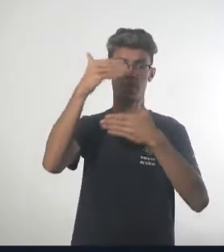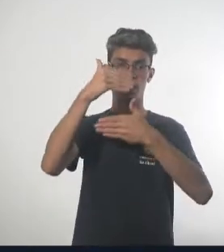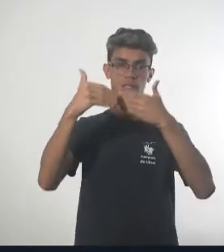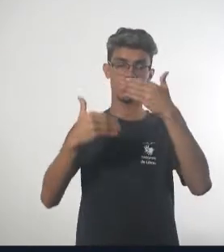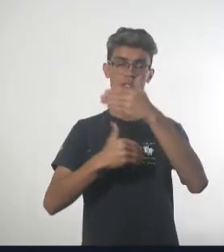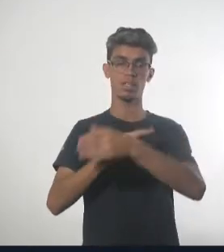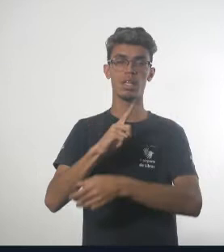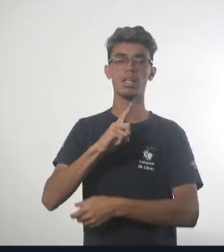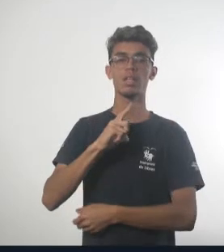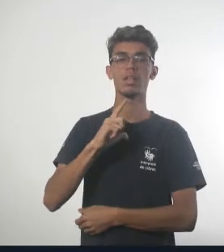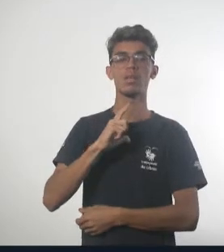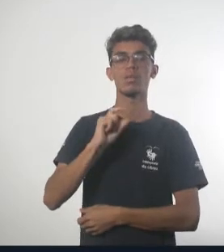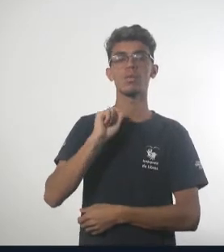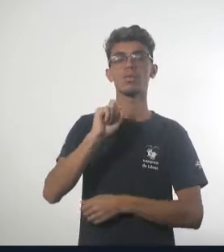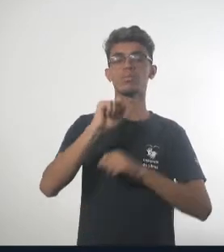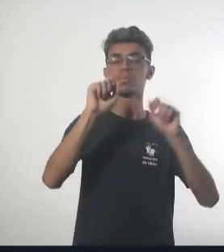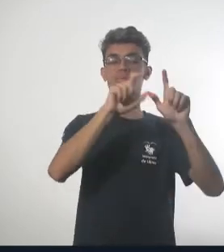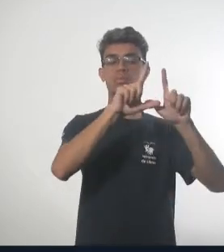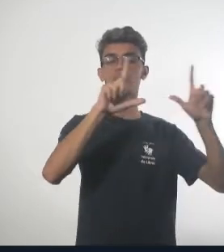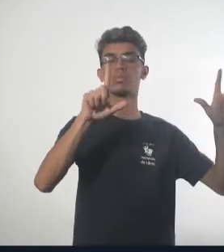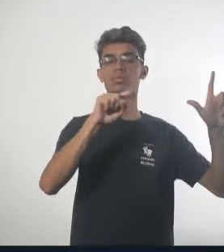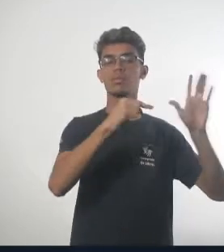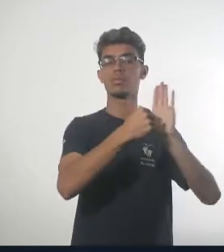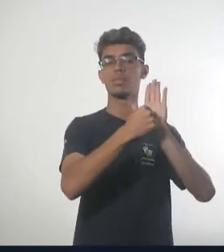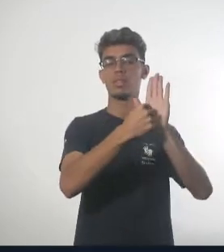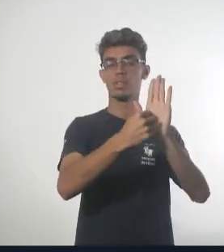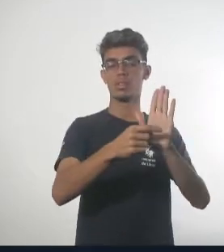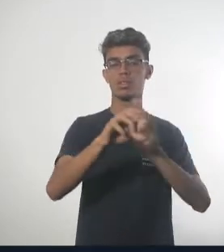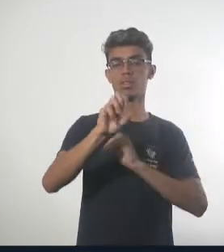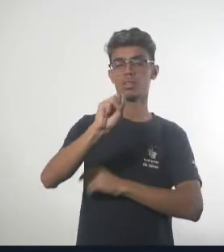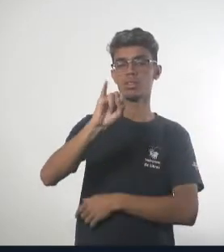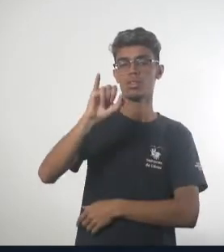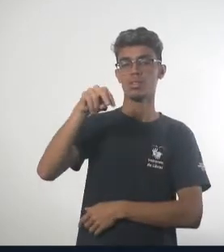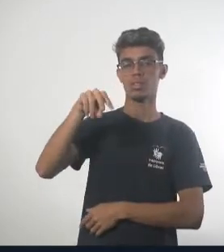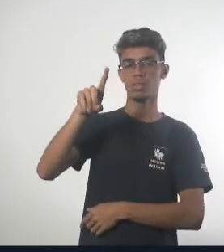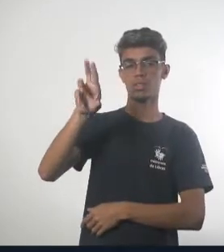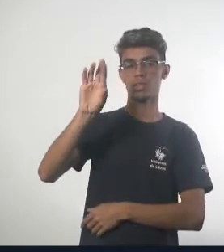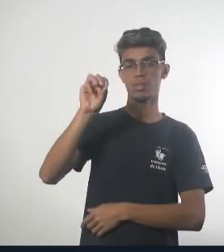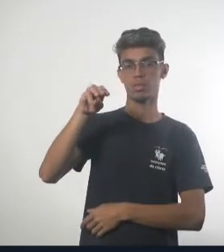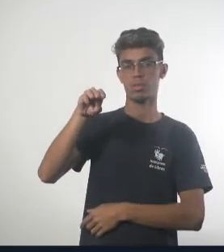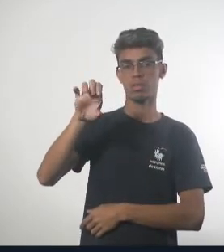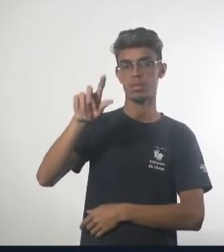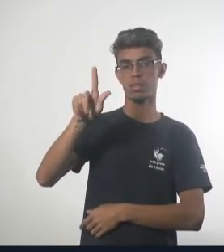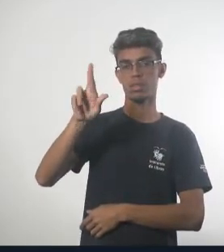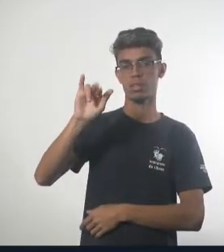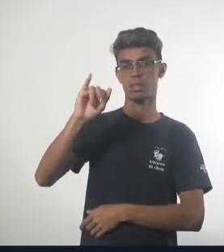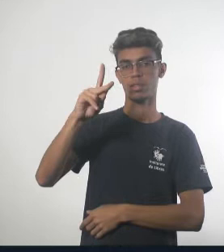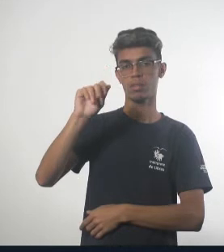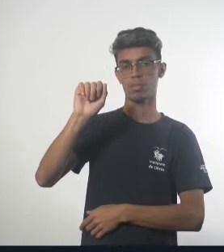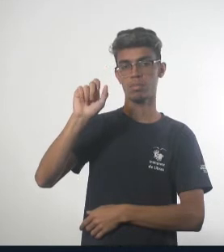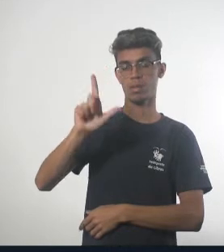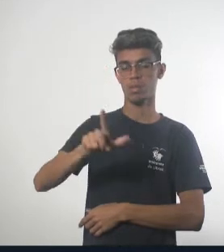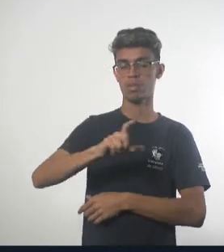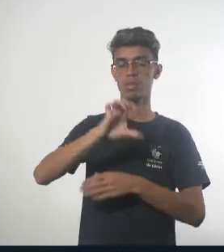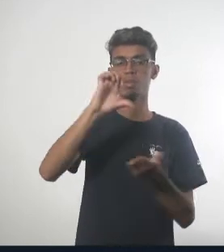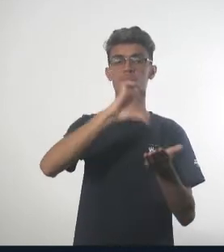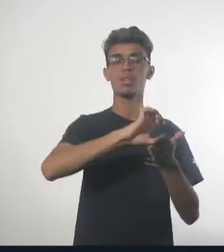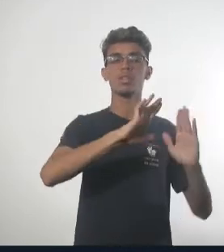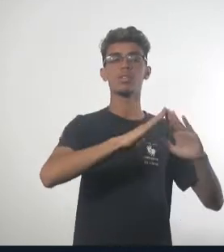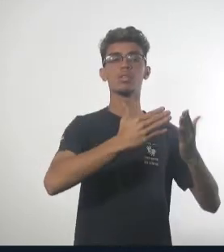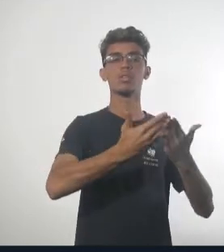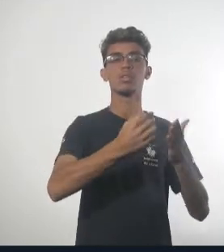aí alguns destaques em relação aos dados desses surtos de síndrome gripal nas unidades escolares. Então, em